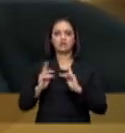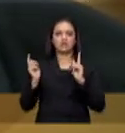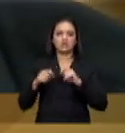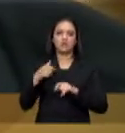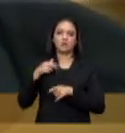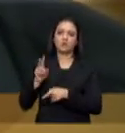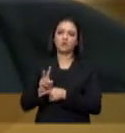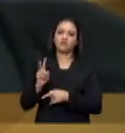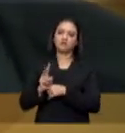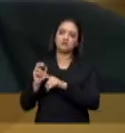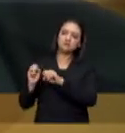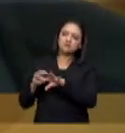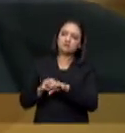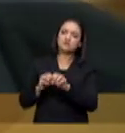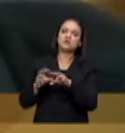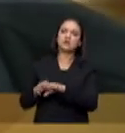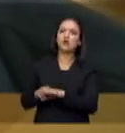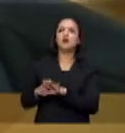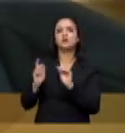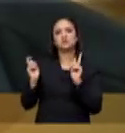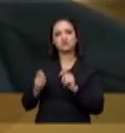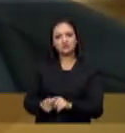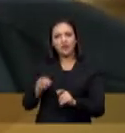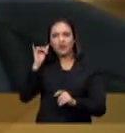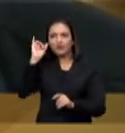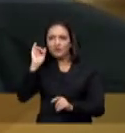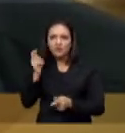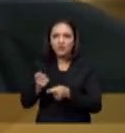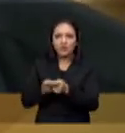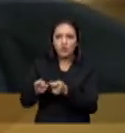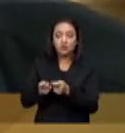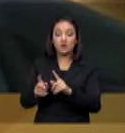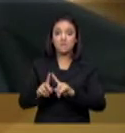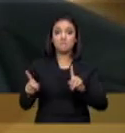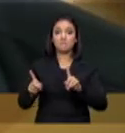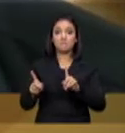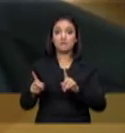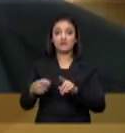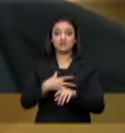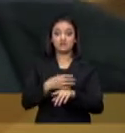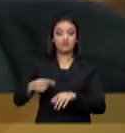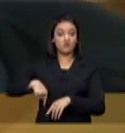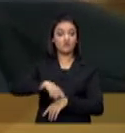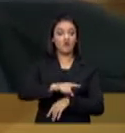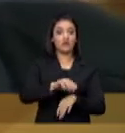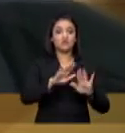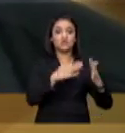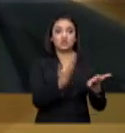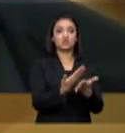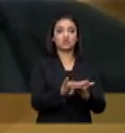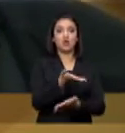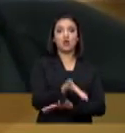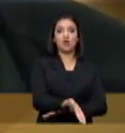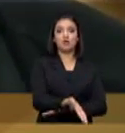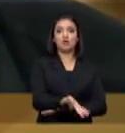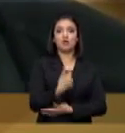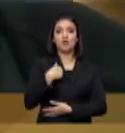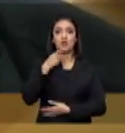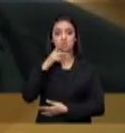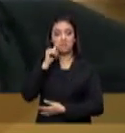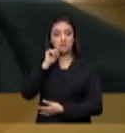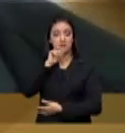educando-o. Mas quando eu envio à escola, que garantia tenho eu como pai ou mãe que estará meu